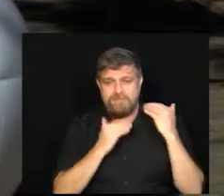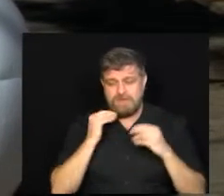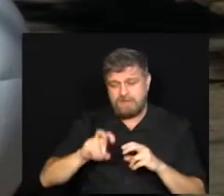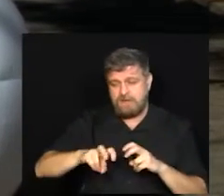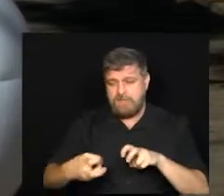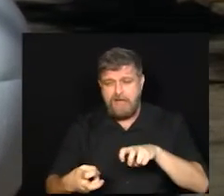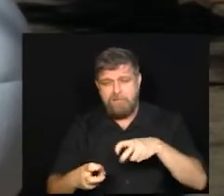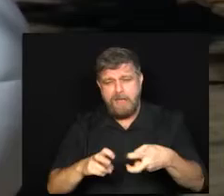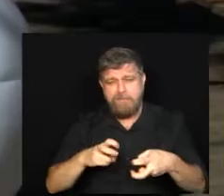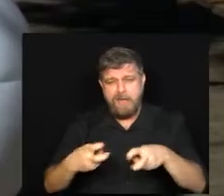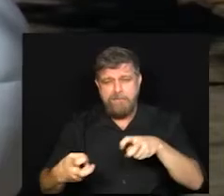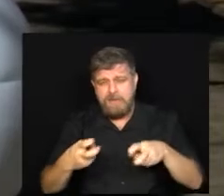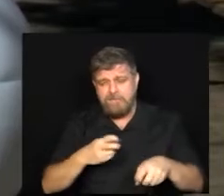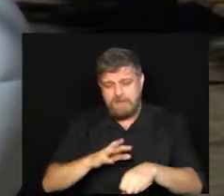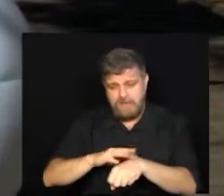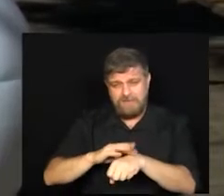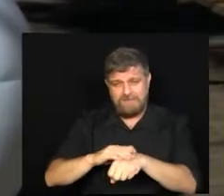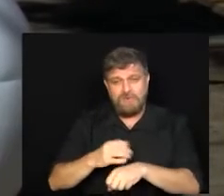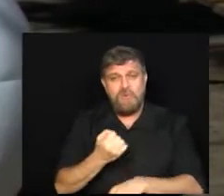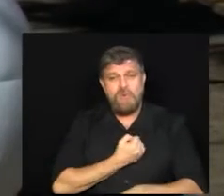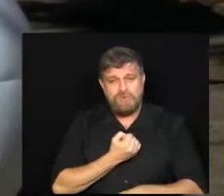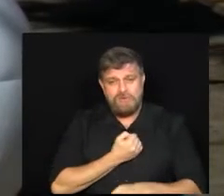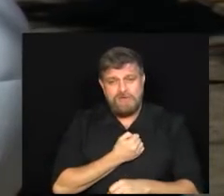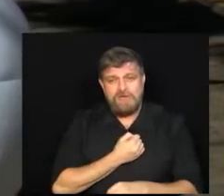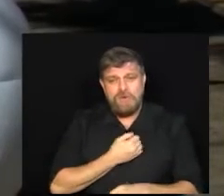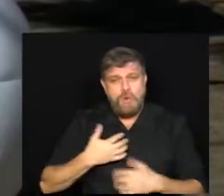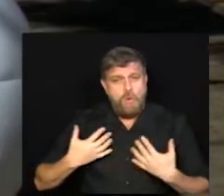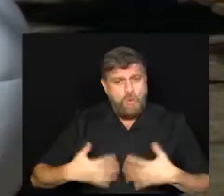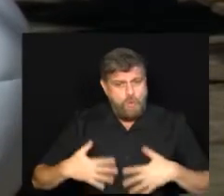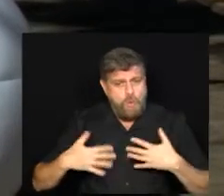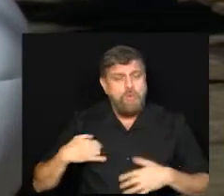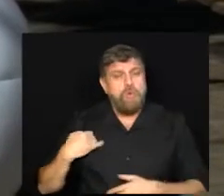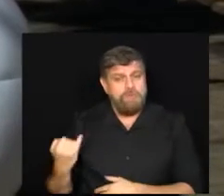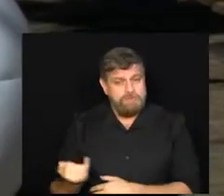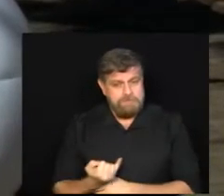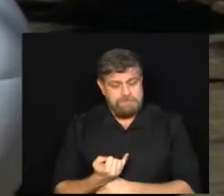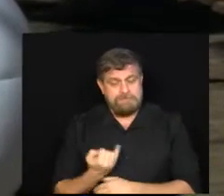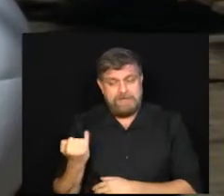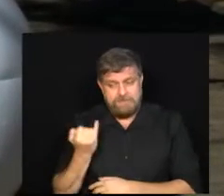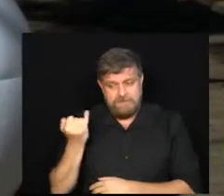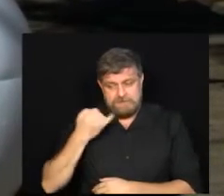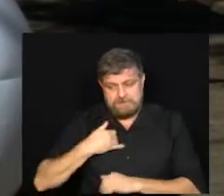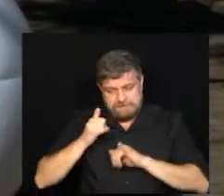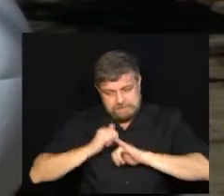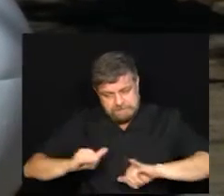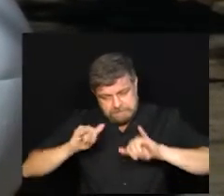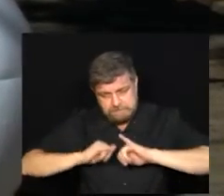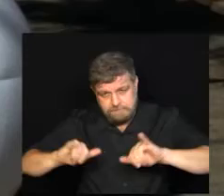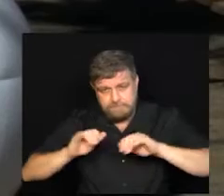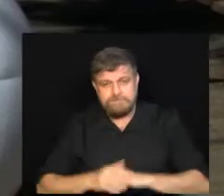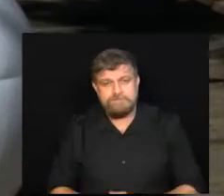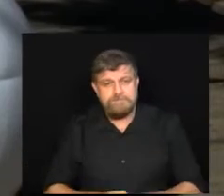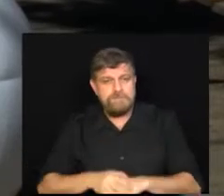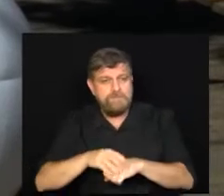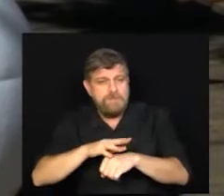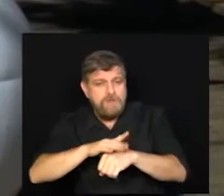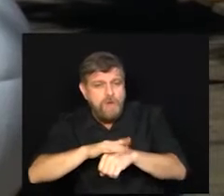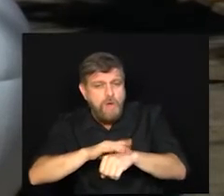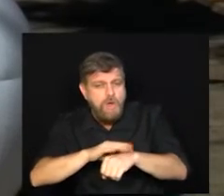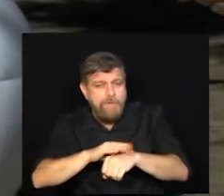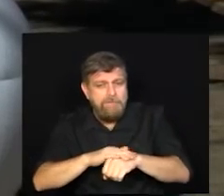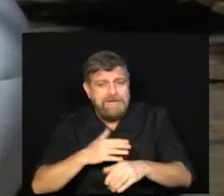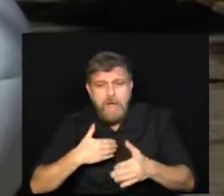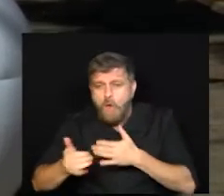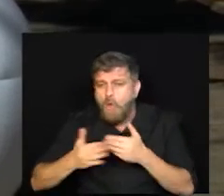Então é uma doença que acomete um número grande de indivíduos e acho que por isso a importância da gente estar sempre falando. E essa é uma doença que acomete a todas